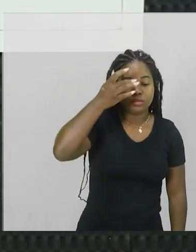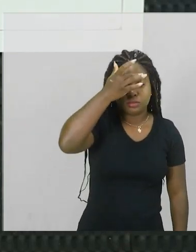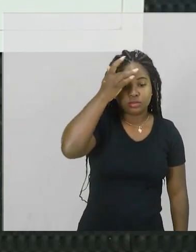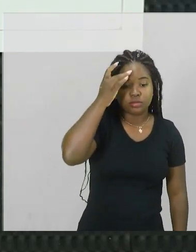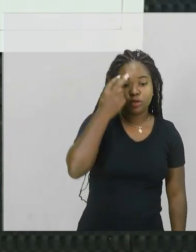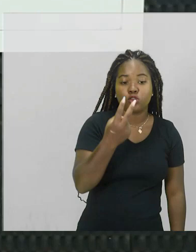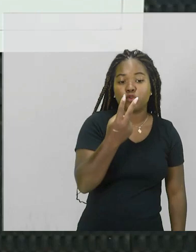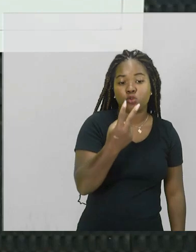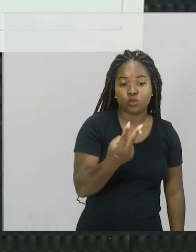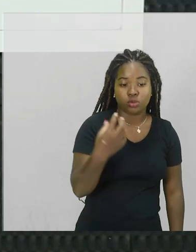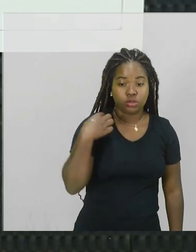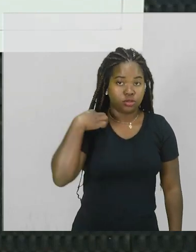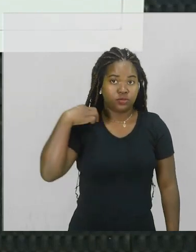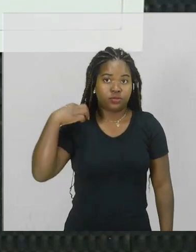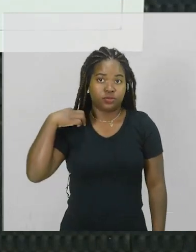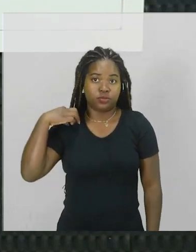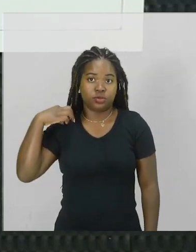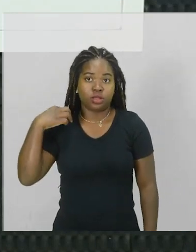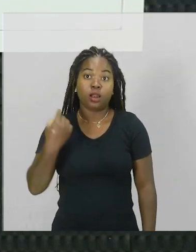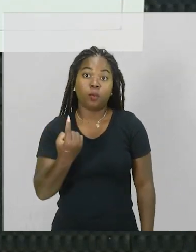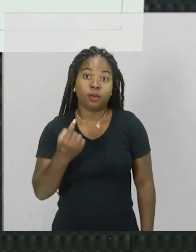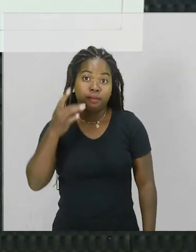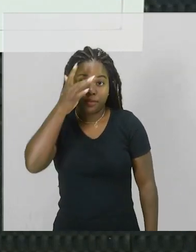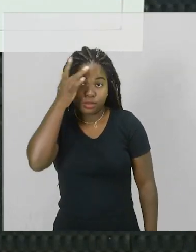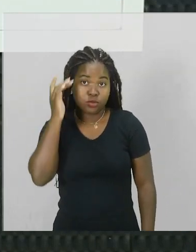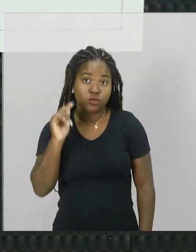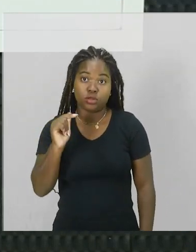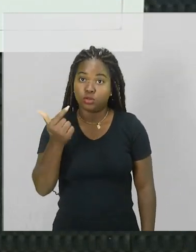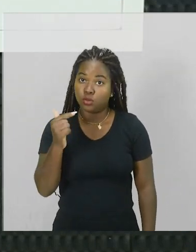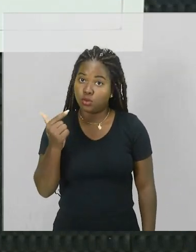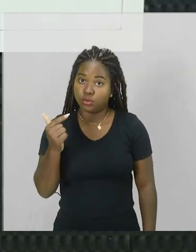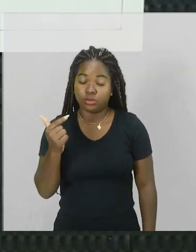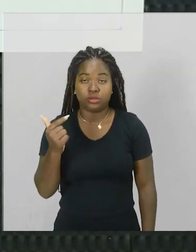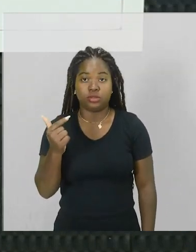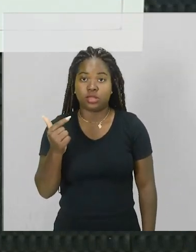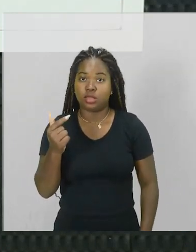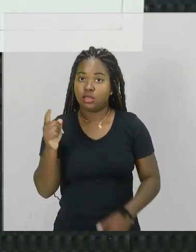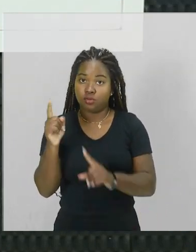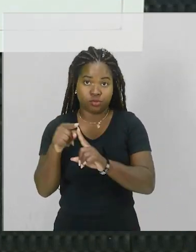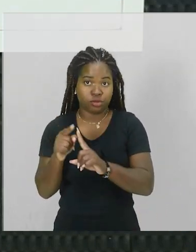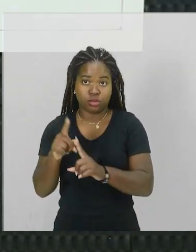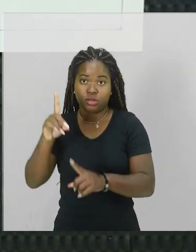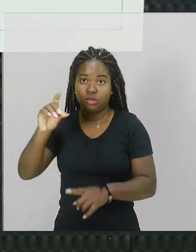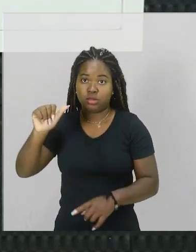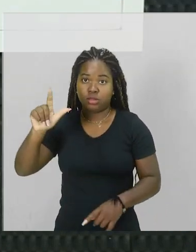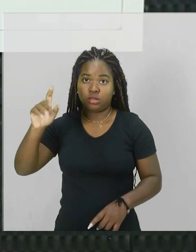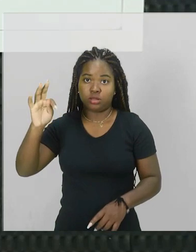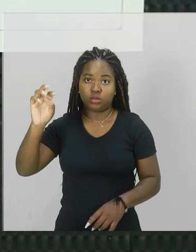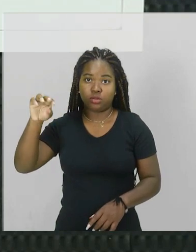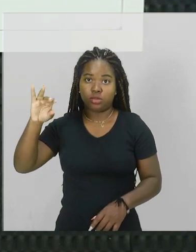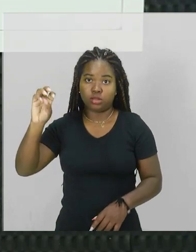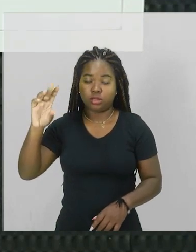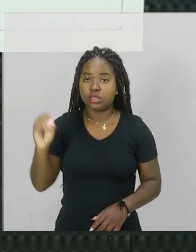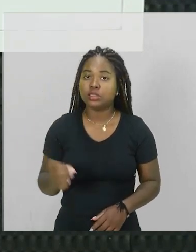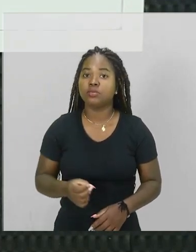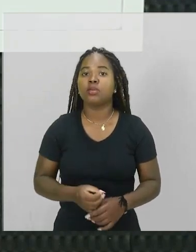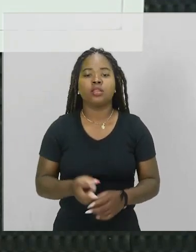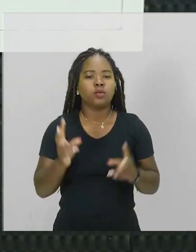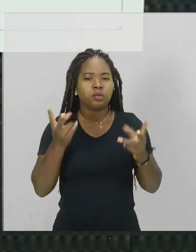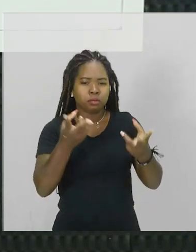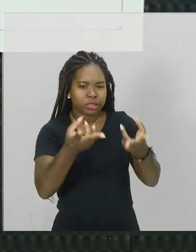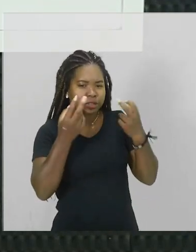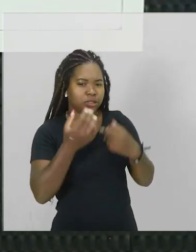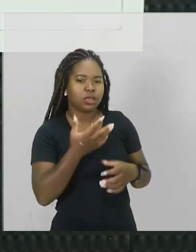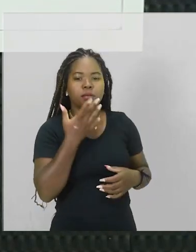Dois voluntários, uma pessoa que não tem, né, nenhum tipo de daltonismo, então ele consegue ver todas as cores normais, e outros que têm